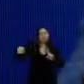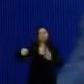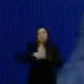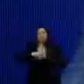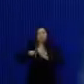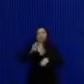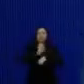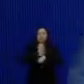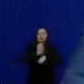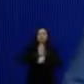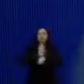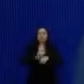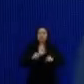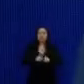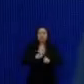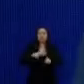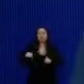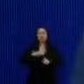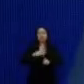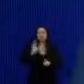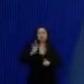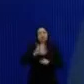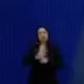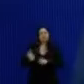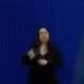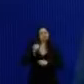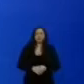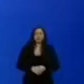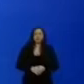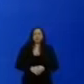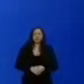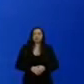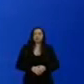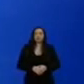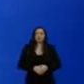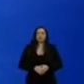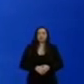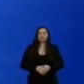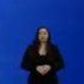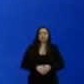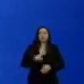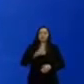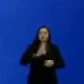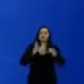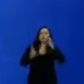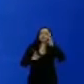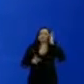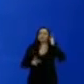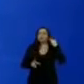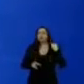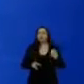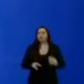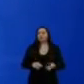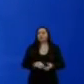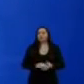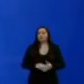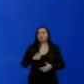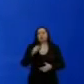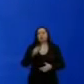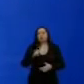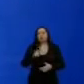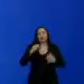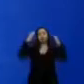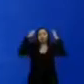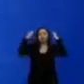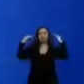ou é achar que já ganhou a eleição dos Senhores e não precisa tá aqui que vai responder à pergunta dos Jornalistas de Israel é